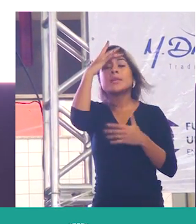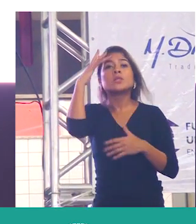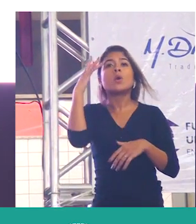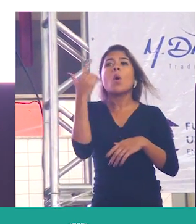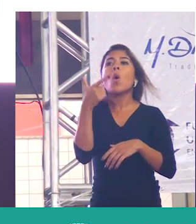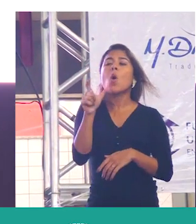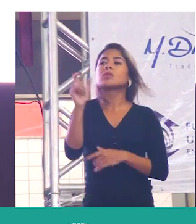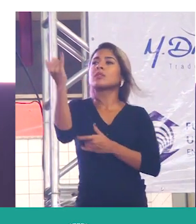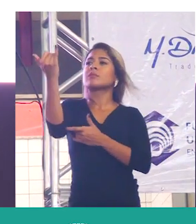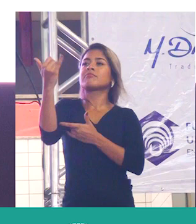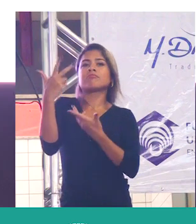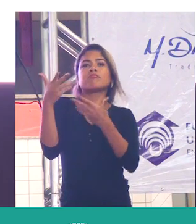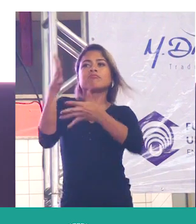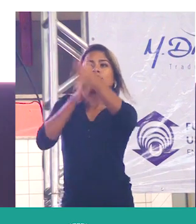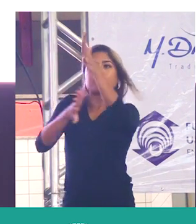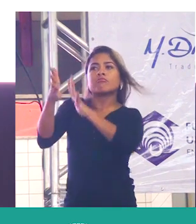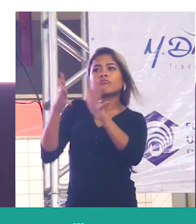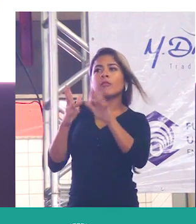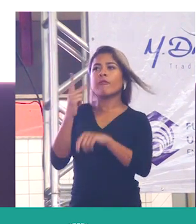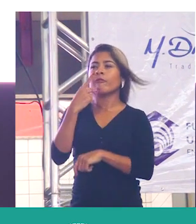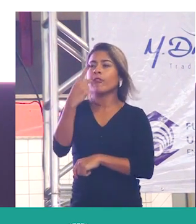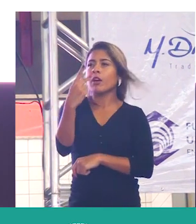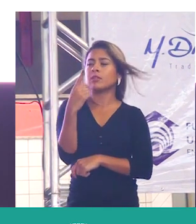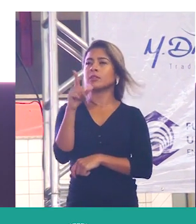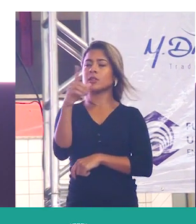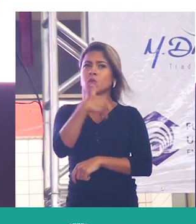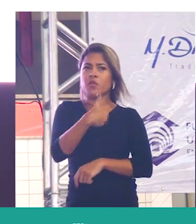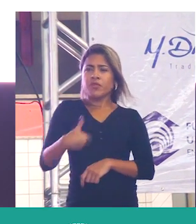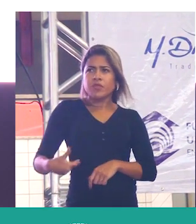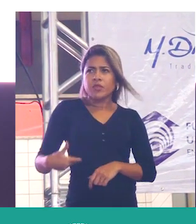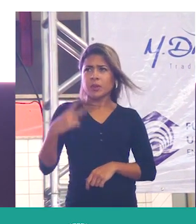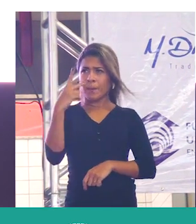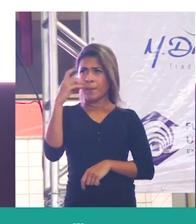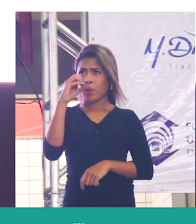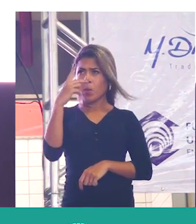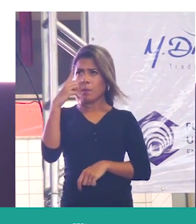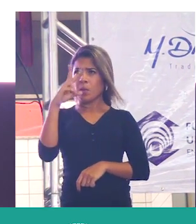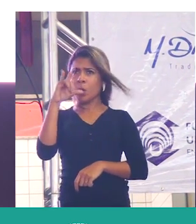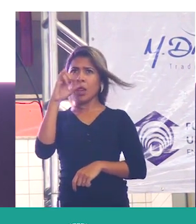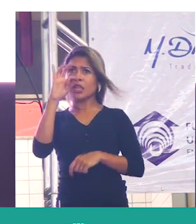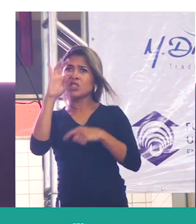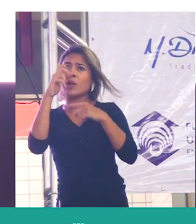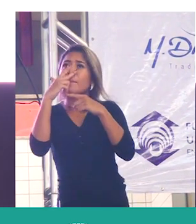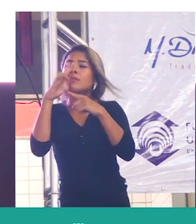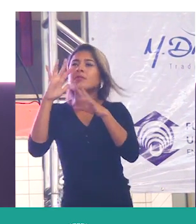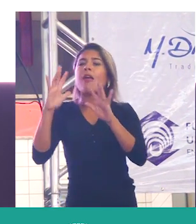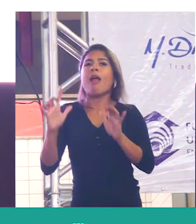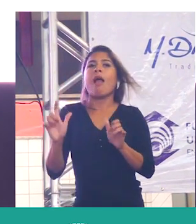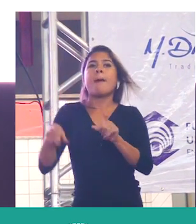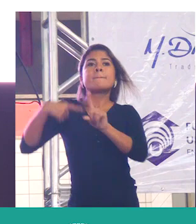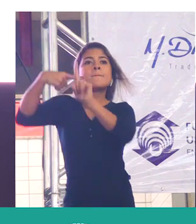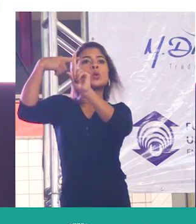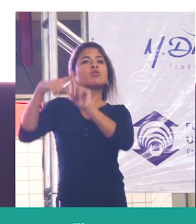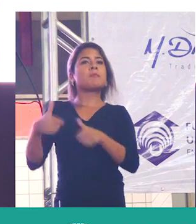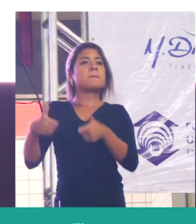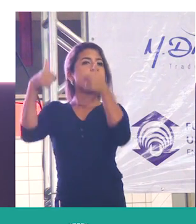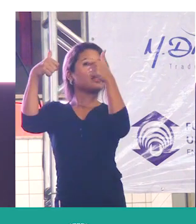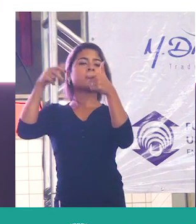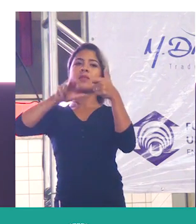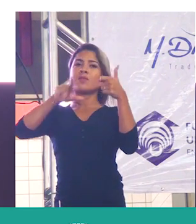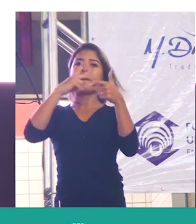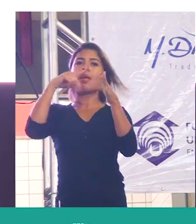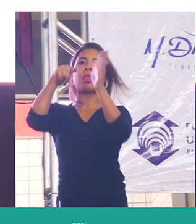é populista, normalmente não é um elogio. Ah, fulano de tal é um